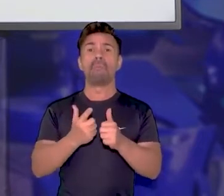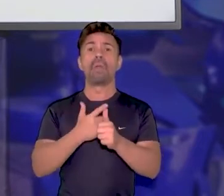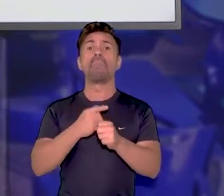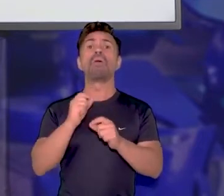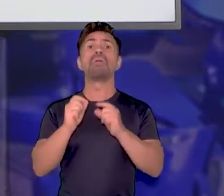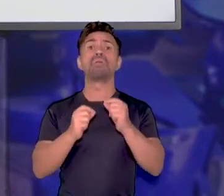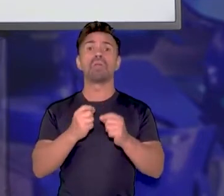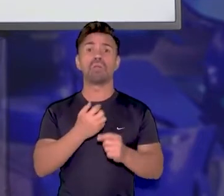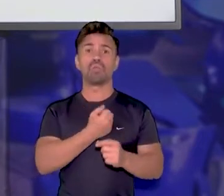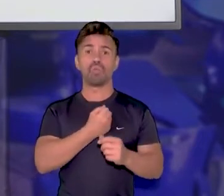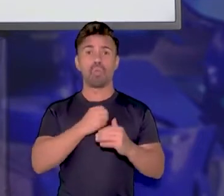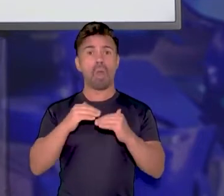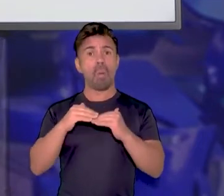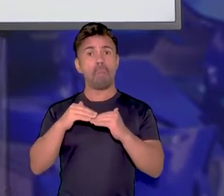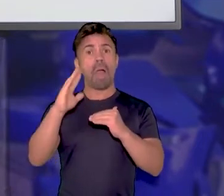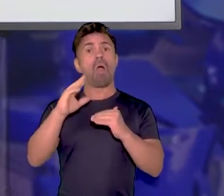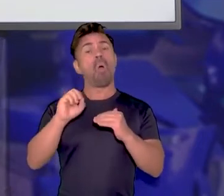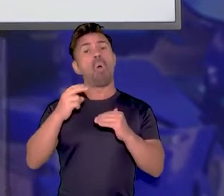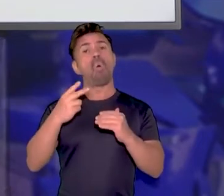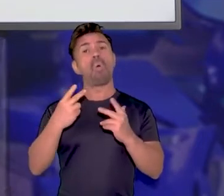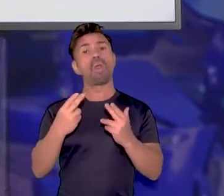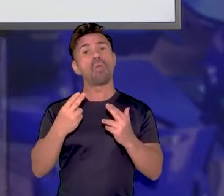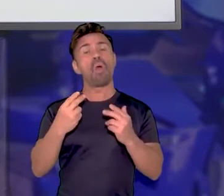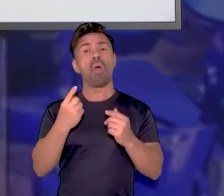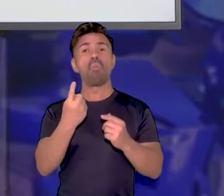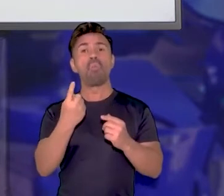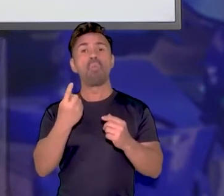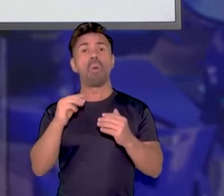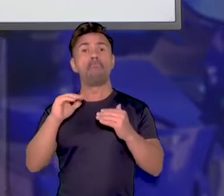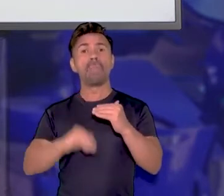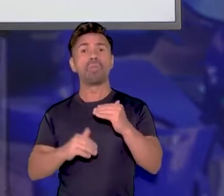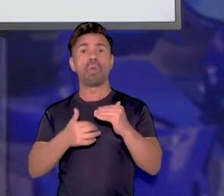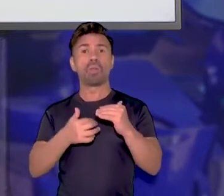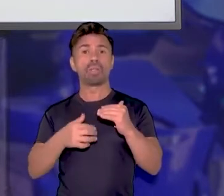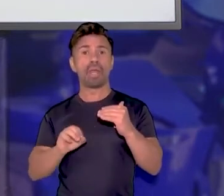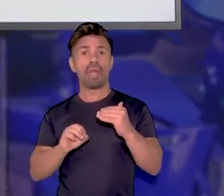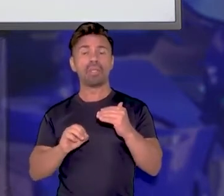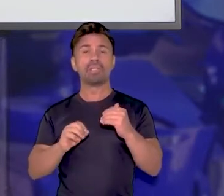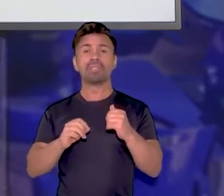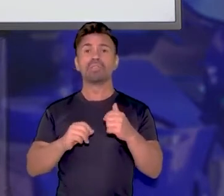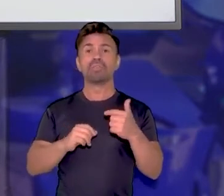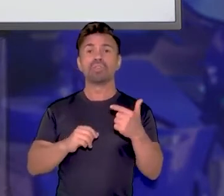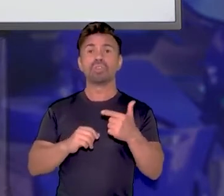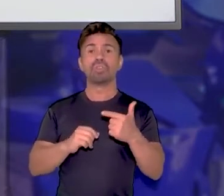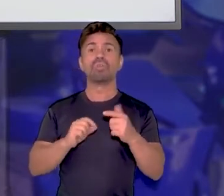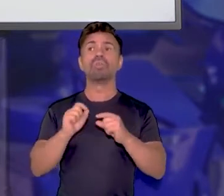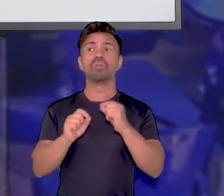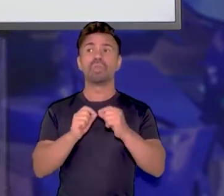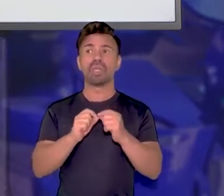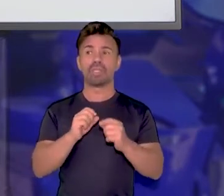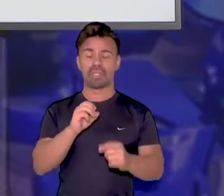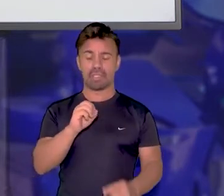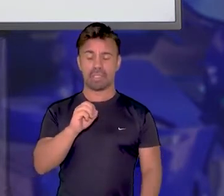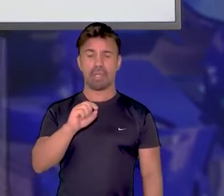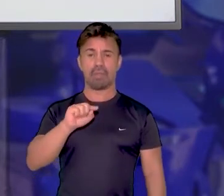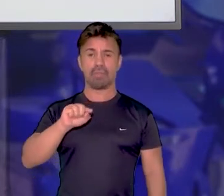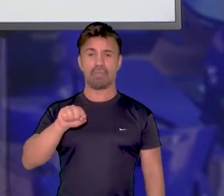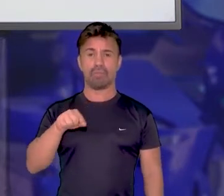é o número maior igual a 1 e menor que 10 eu segundo fator é